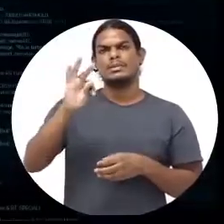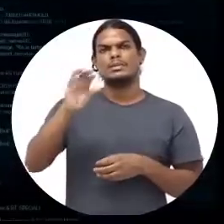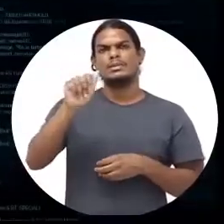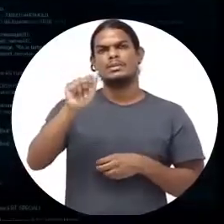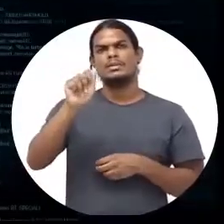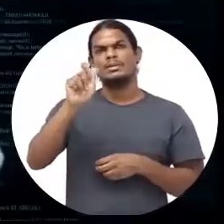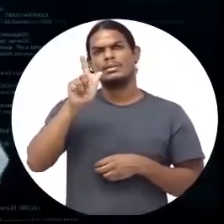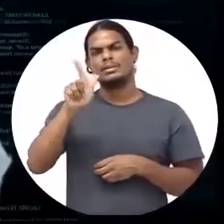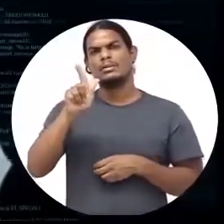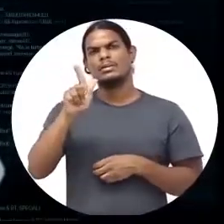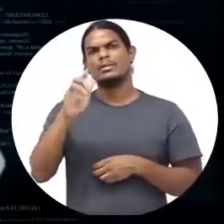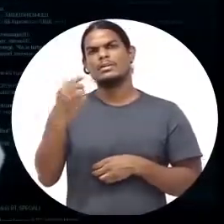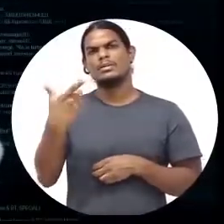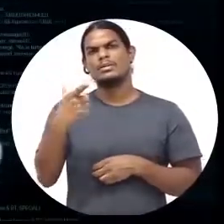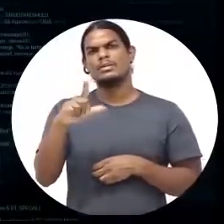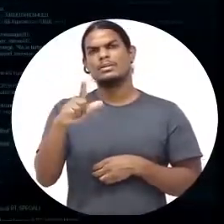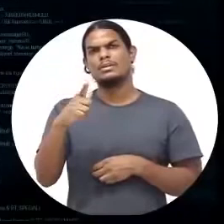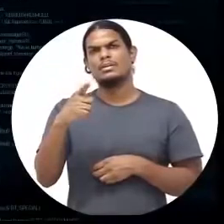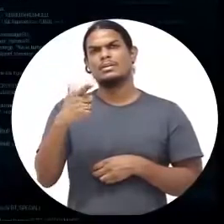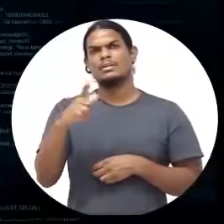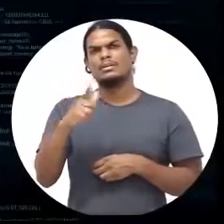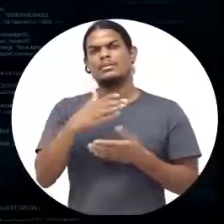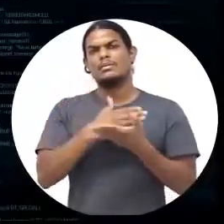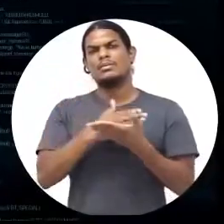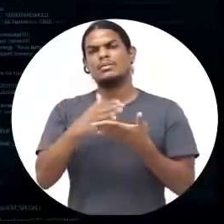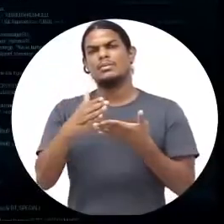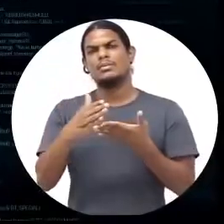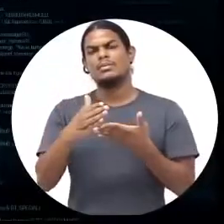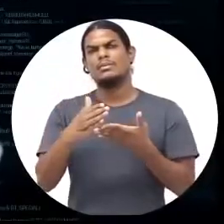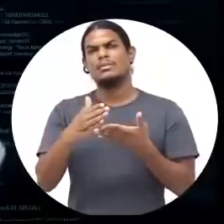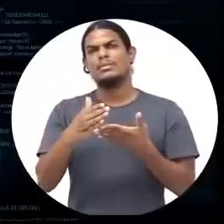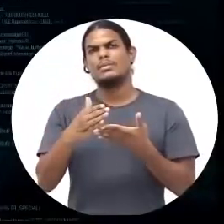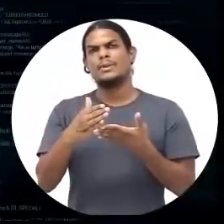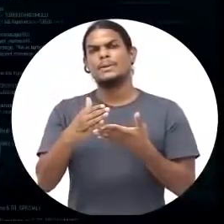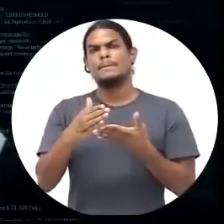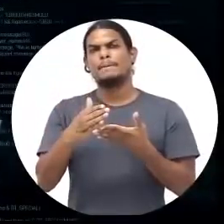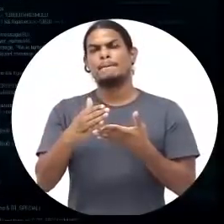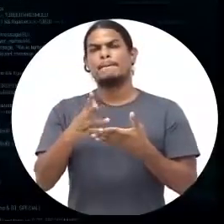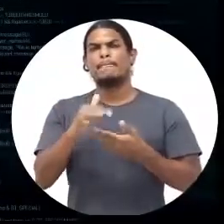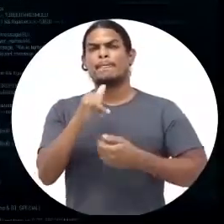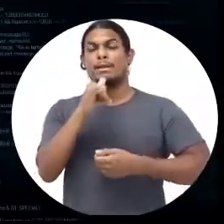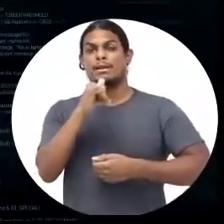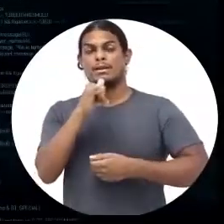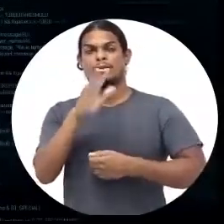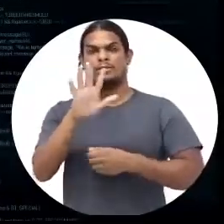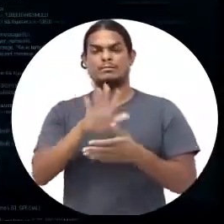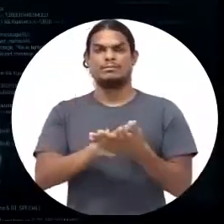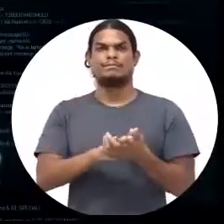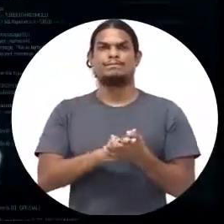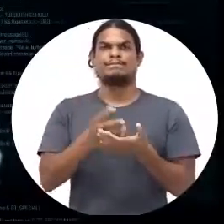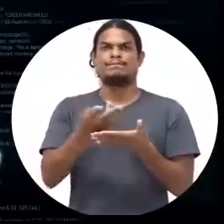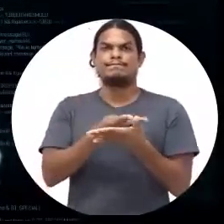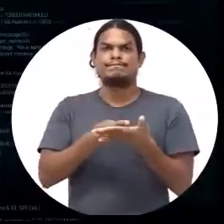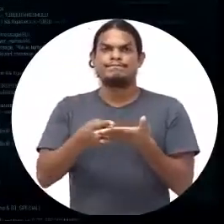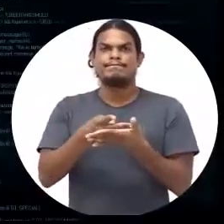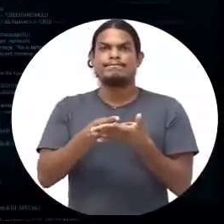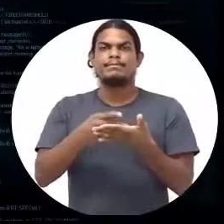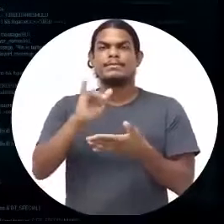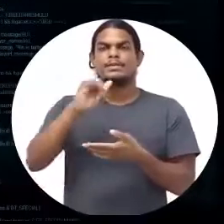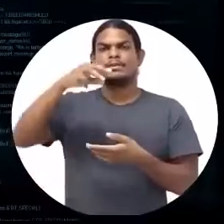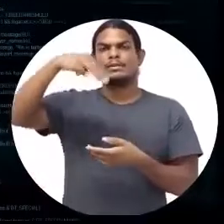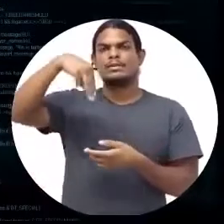não tem que começam e terminam nela mesma. A imagem, a IMG, ela é uma tag